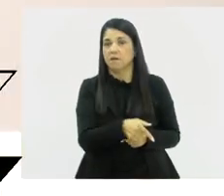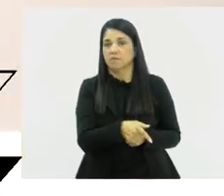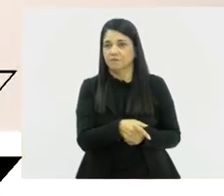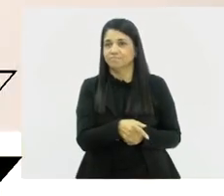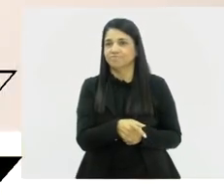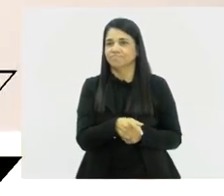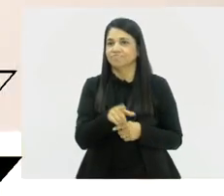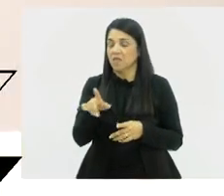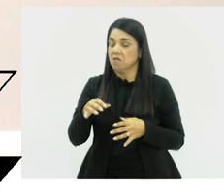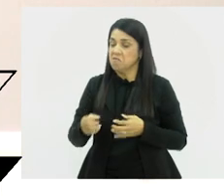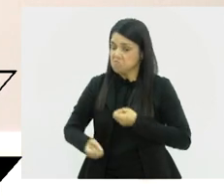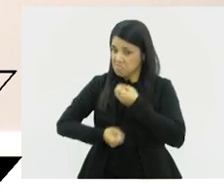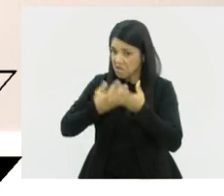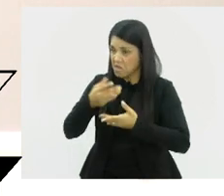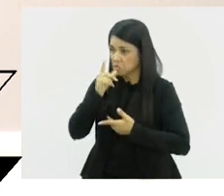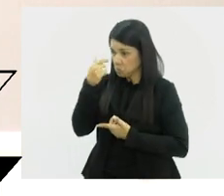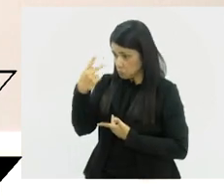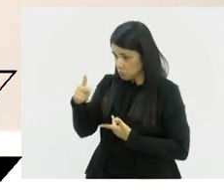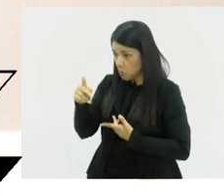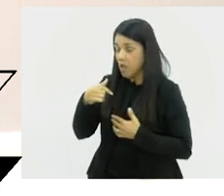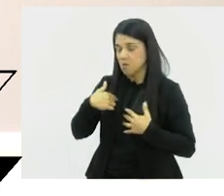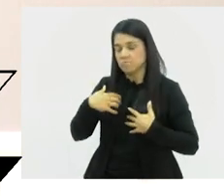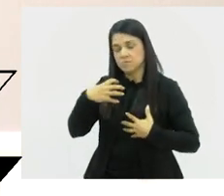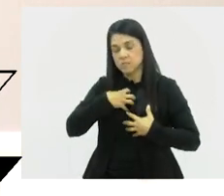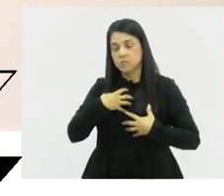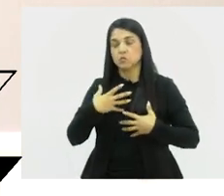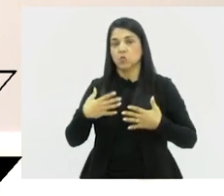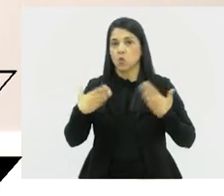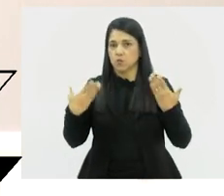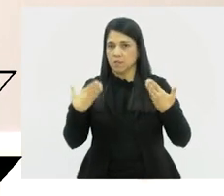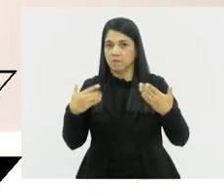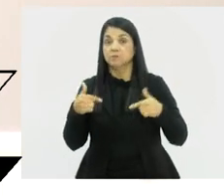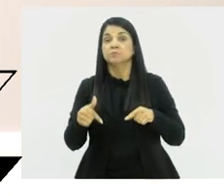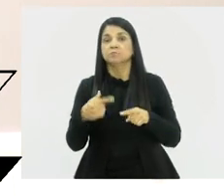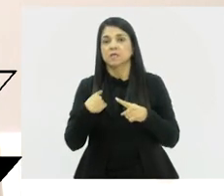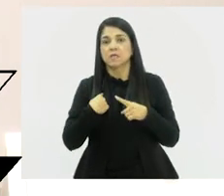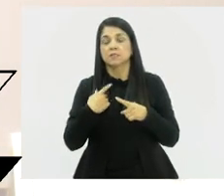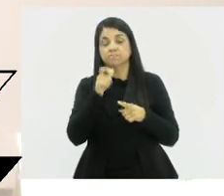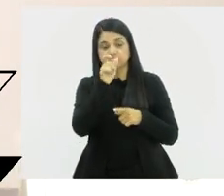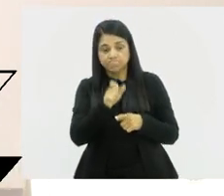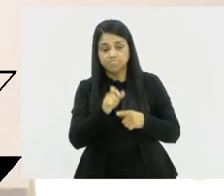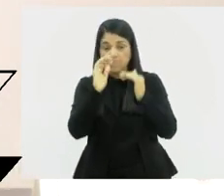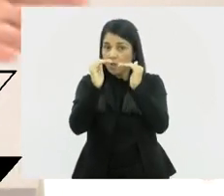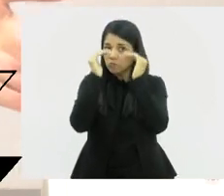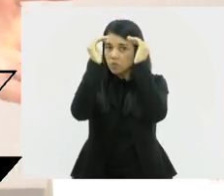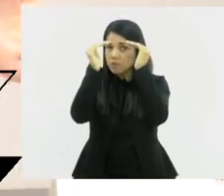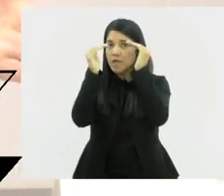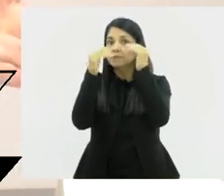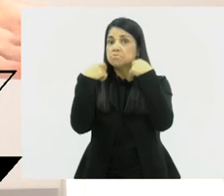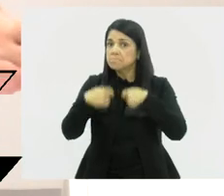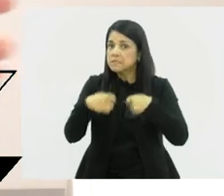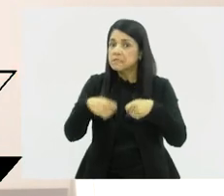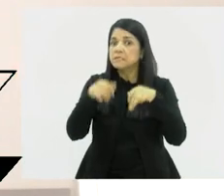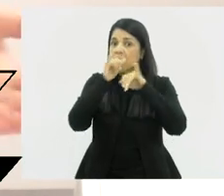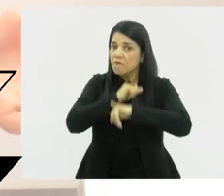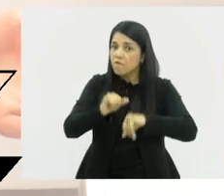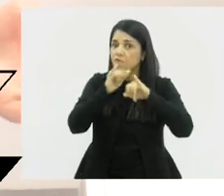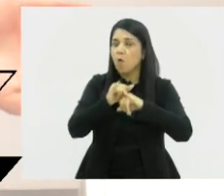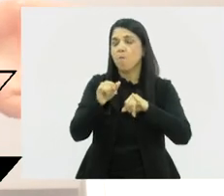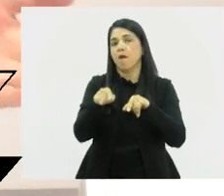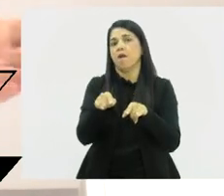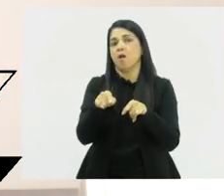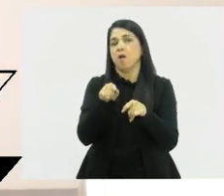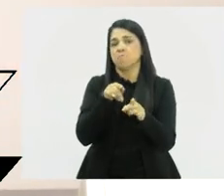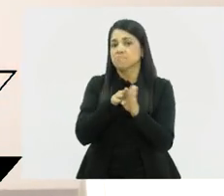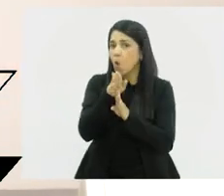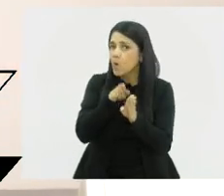eu já fico imensamente contente, porque o cúmplice é isso, é quando cai a ficha nas autoridades, que tem que informar os seus subordinados o que fazer